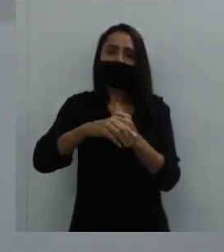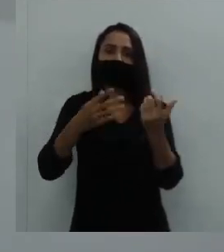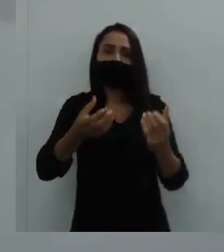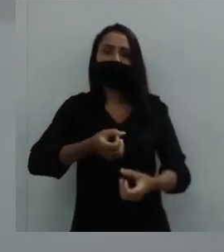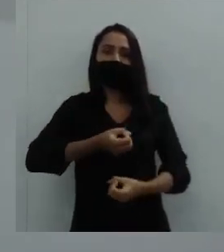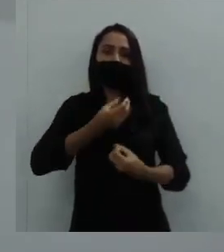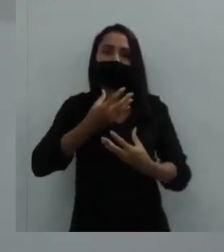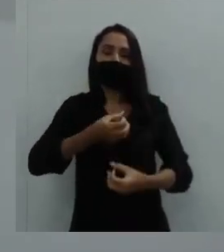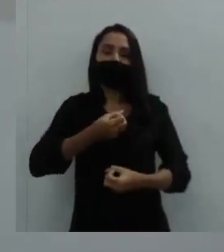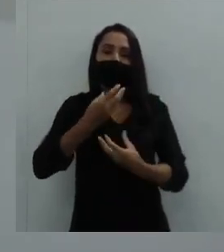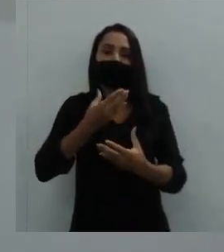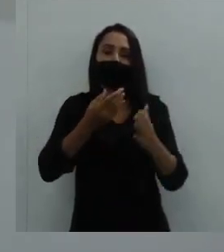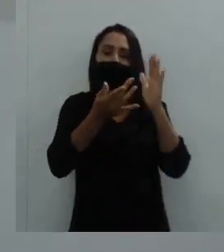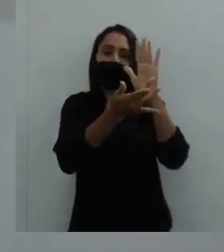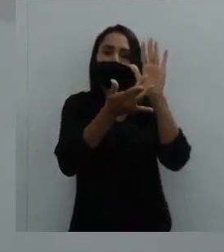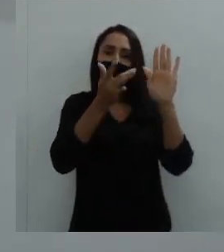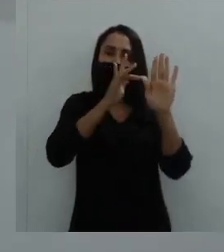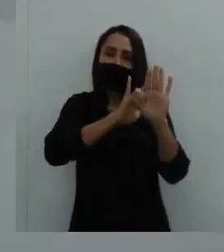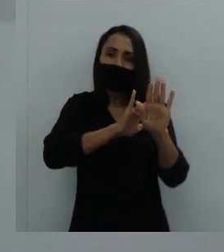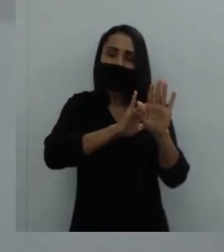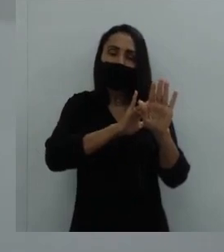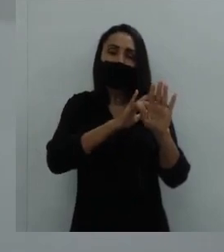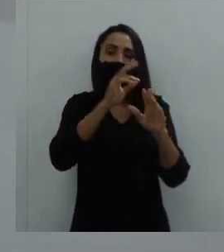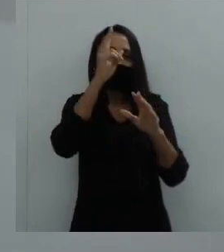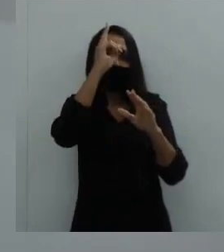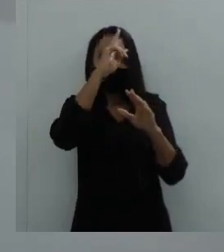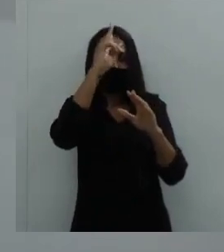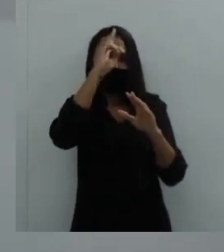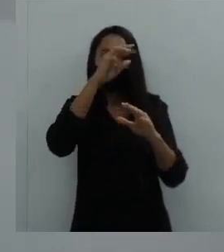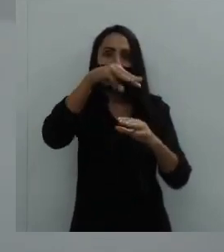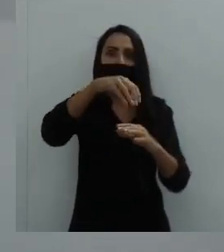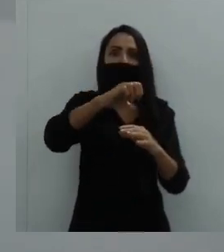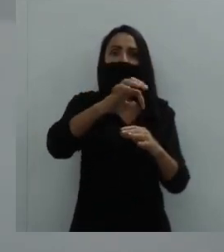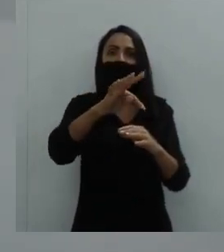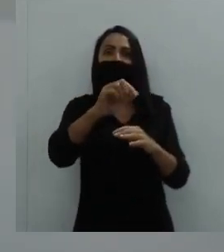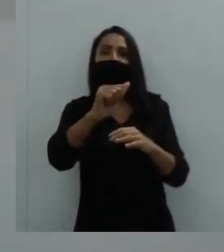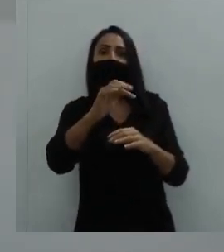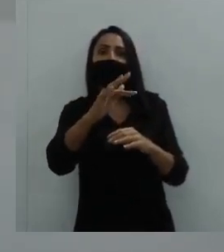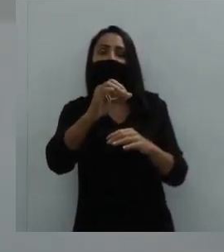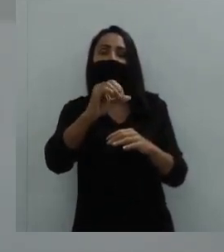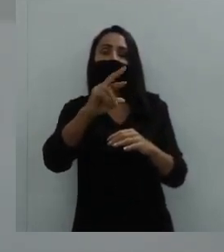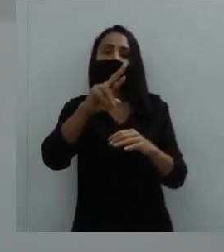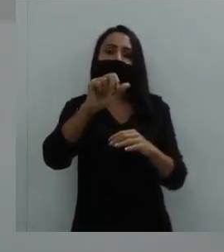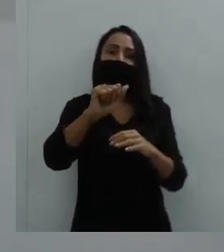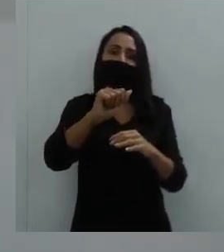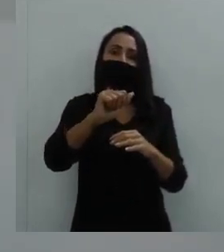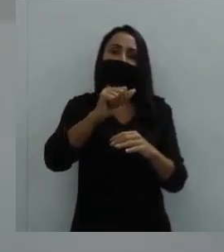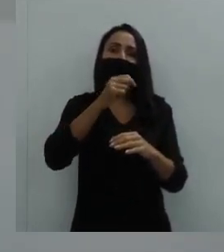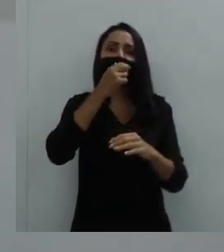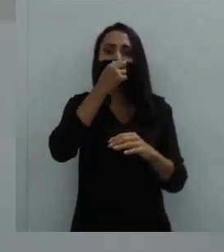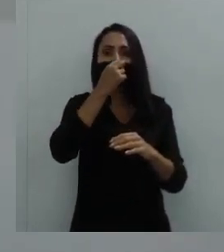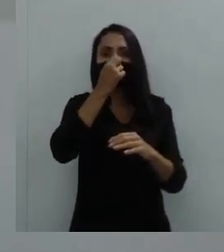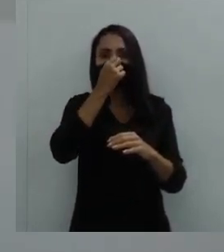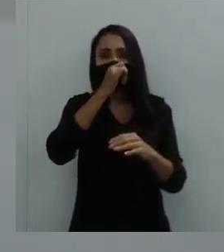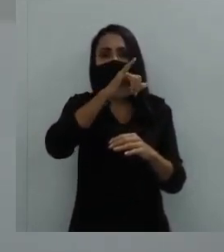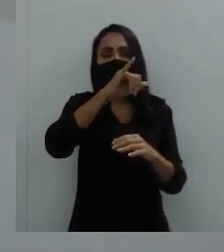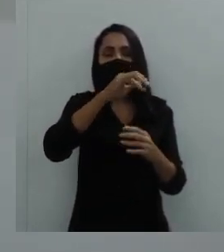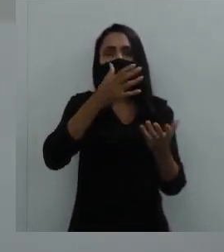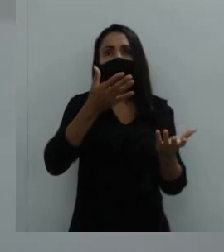poético, metafórico. Só para lembrar da metáfora, eu digo a seguinte questão: